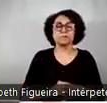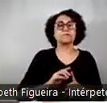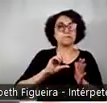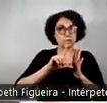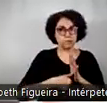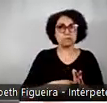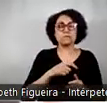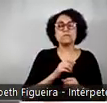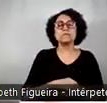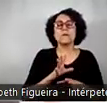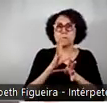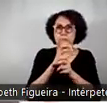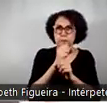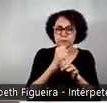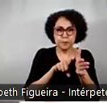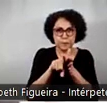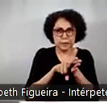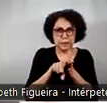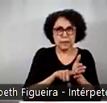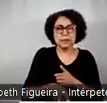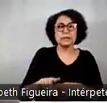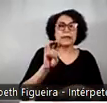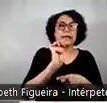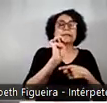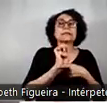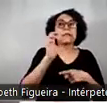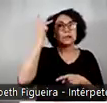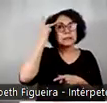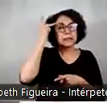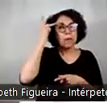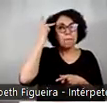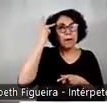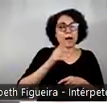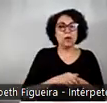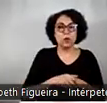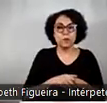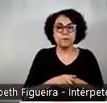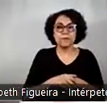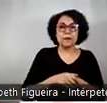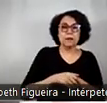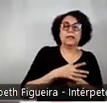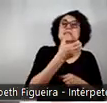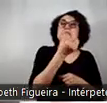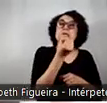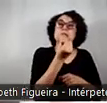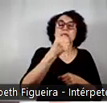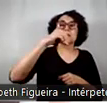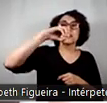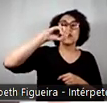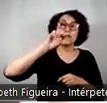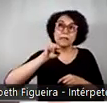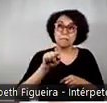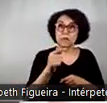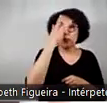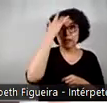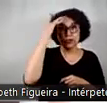Paulo é o estado com o maior número de pessoas imigrantes, né, registradas, né, com cerca de 690 mil pessoas registradas, e o